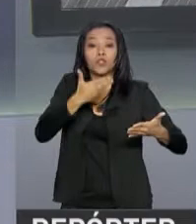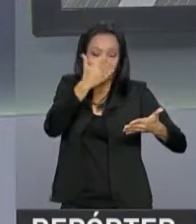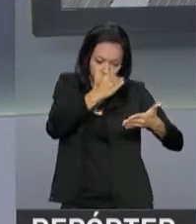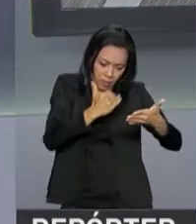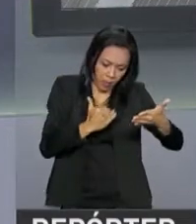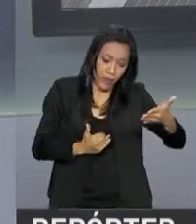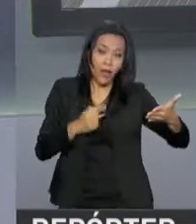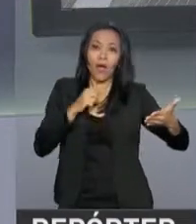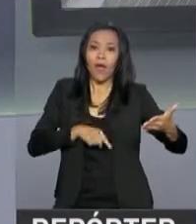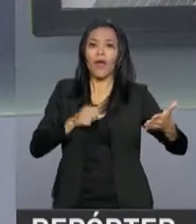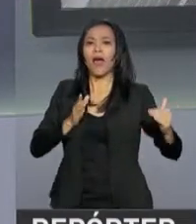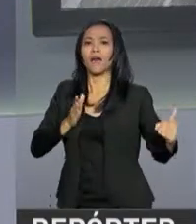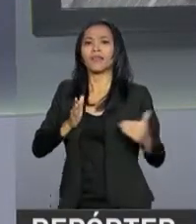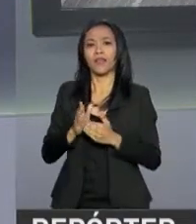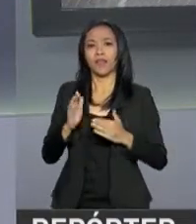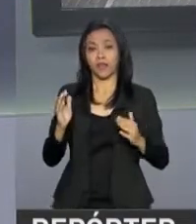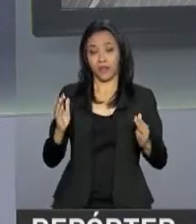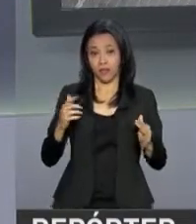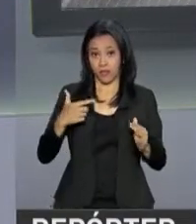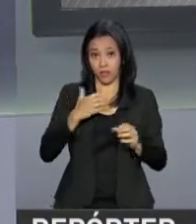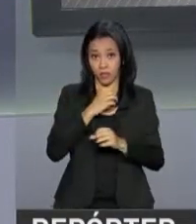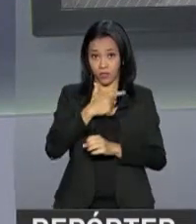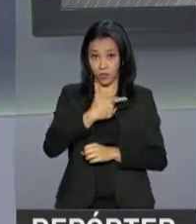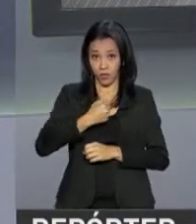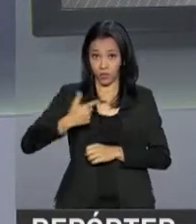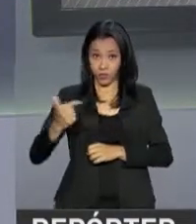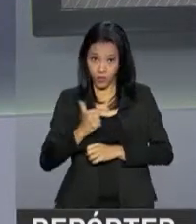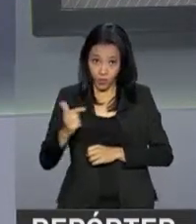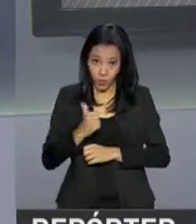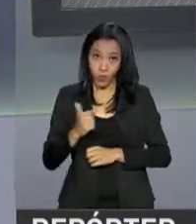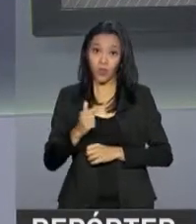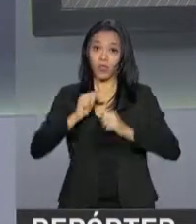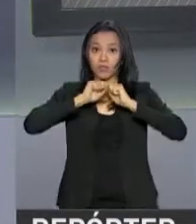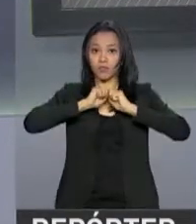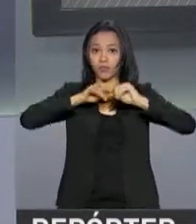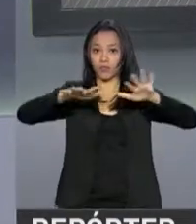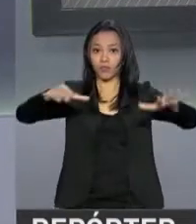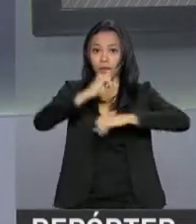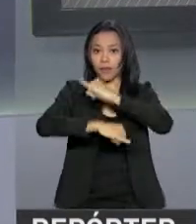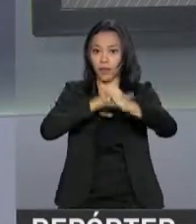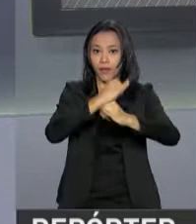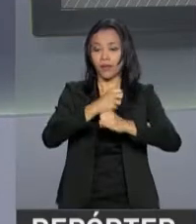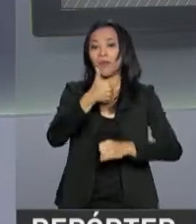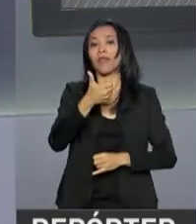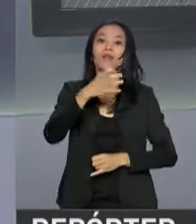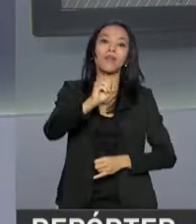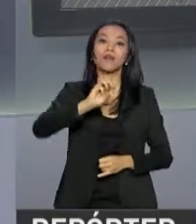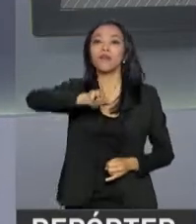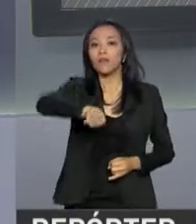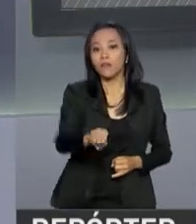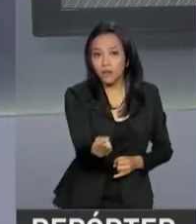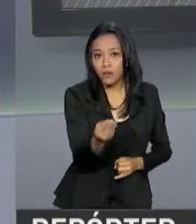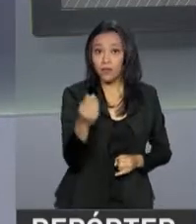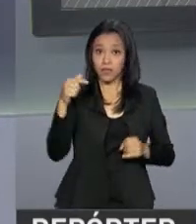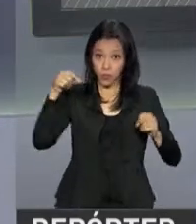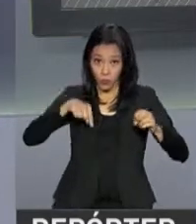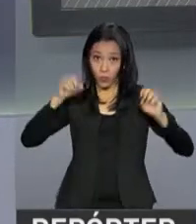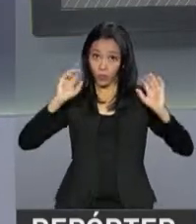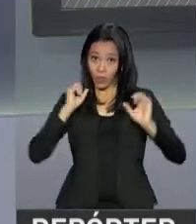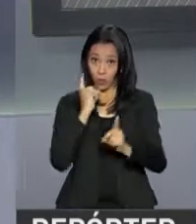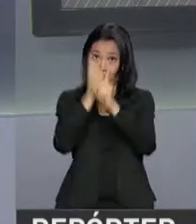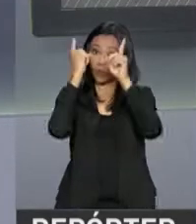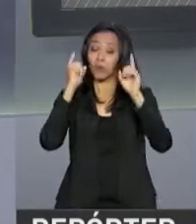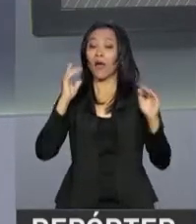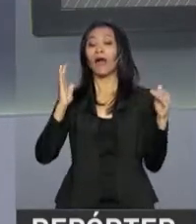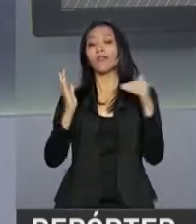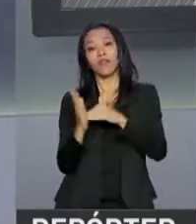o acesso à internet banda larga fixa para 10 milhões de novos domicílios o evento o painel telebrasil vai até